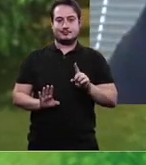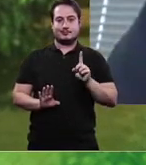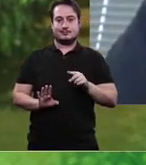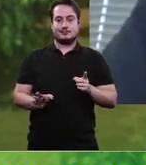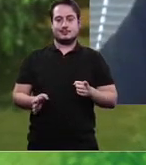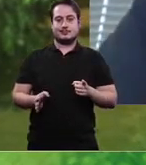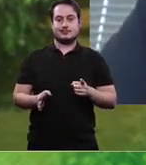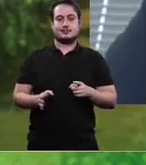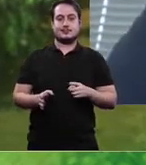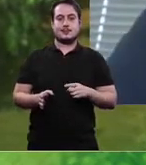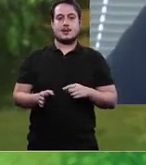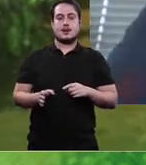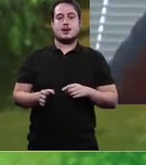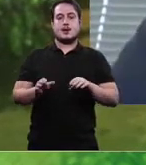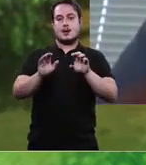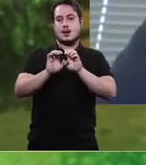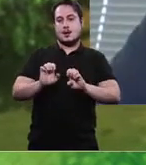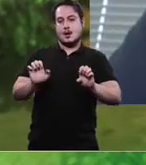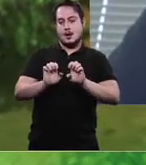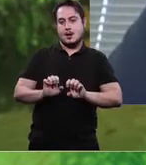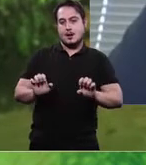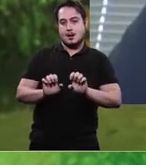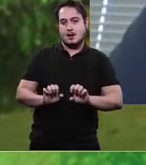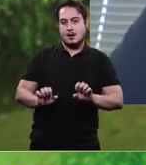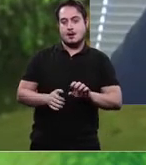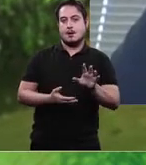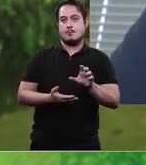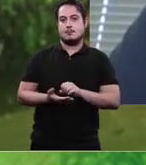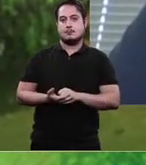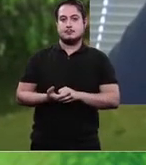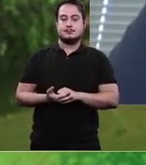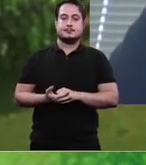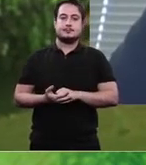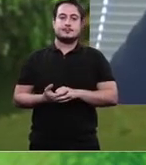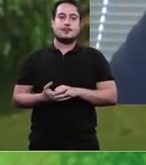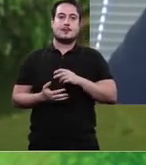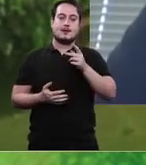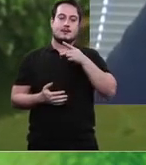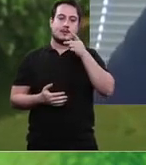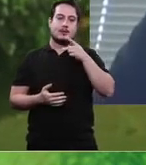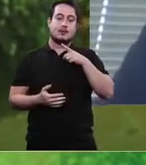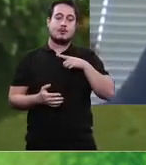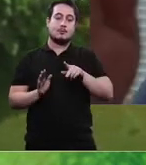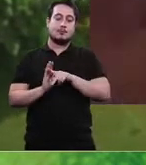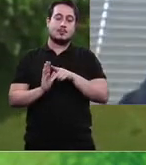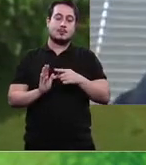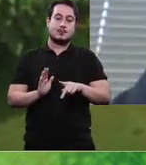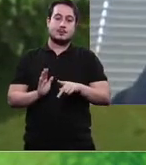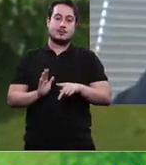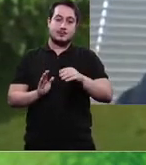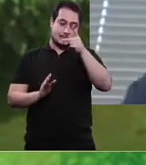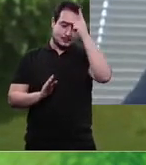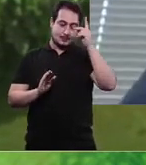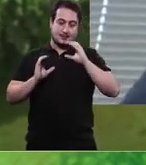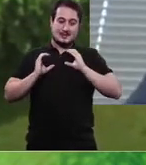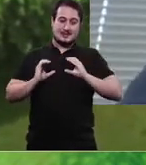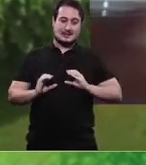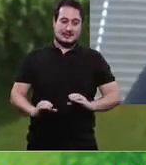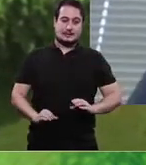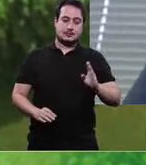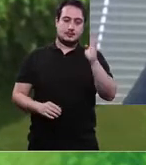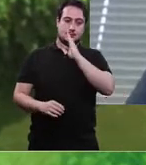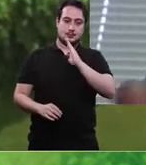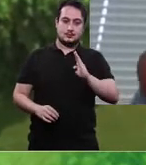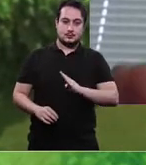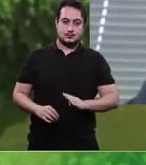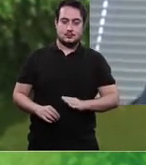uma discussão estrutural de nós todos, e aí puxando um pouco o que o Pedro falou, como cidadão brasileiro. Você tem uma opção